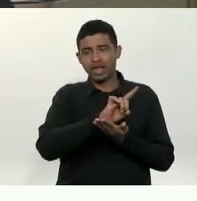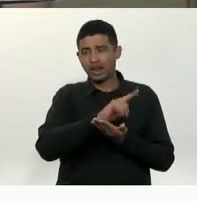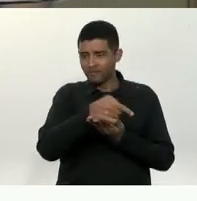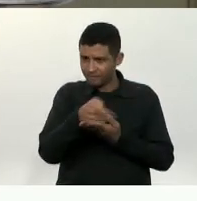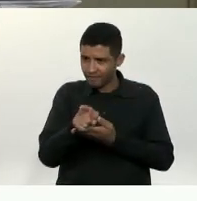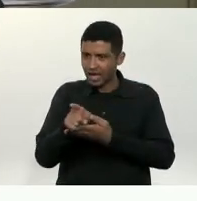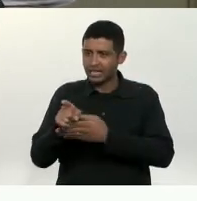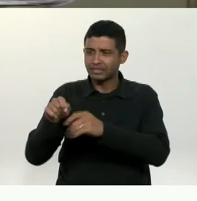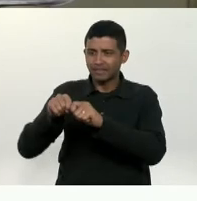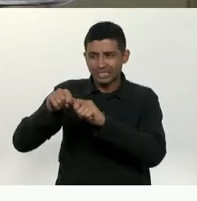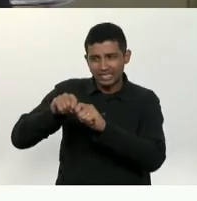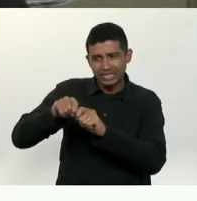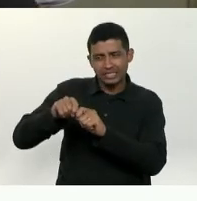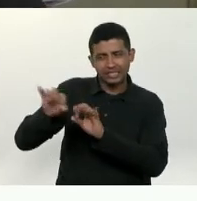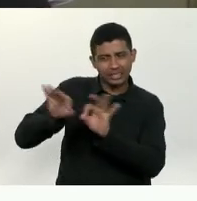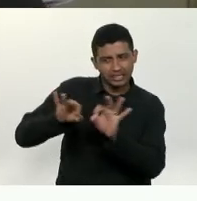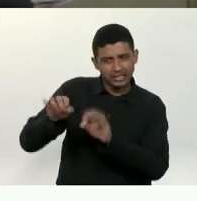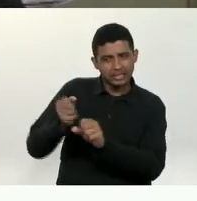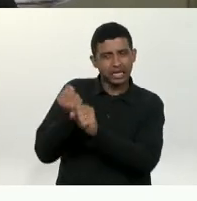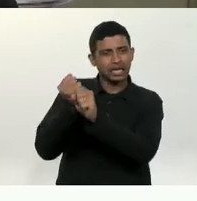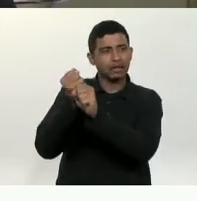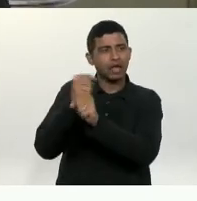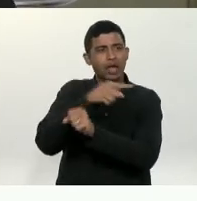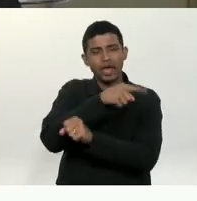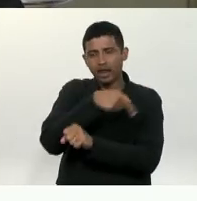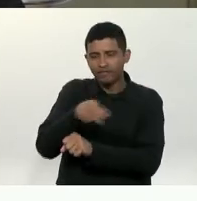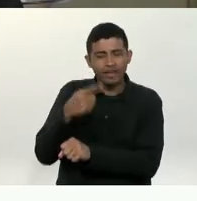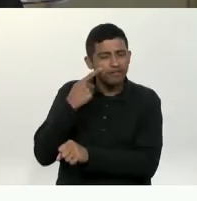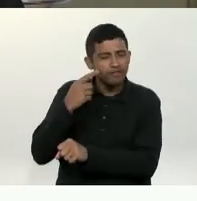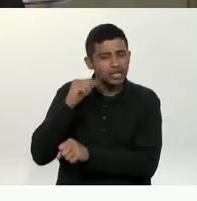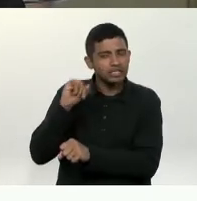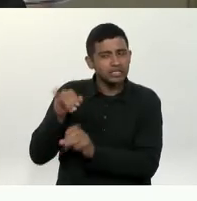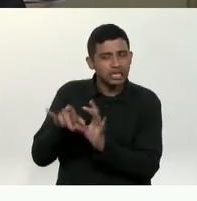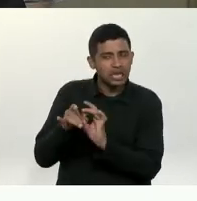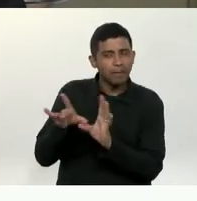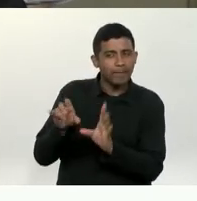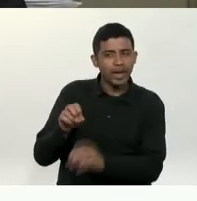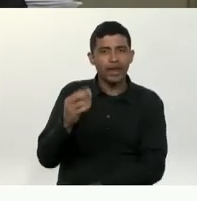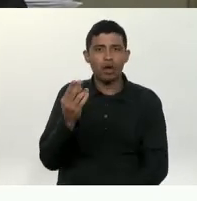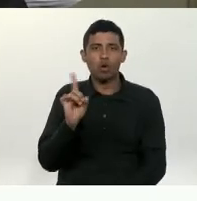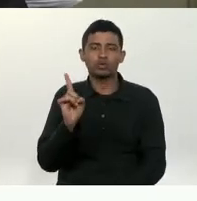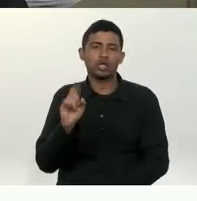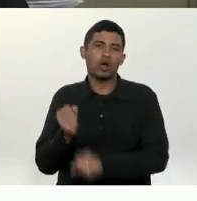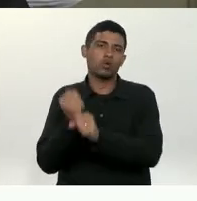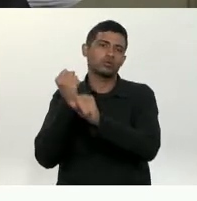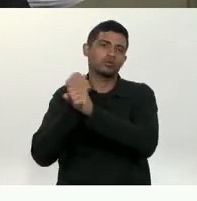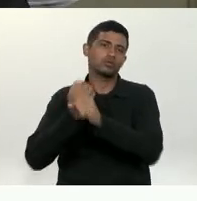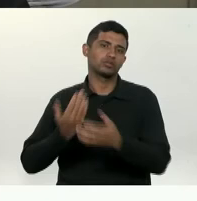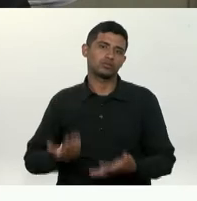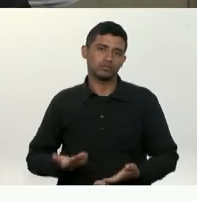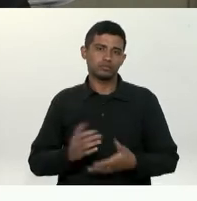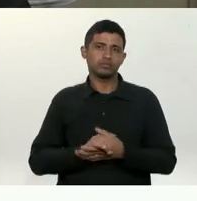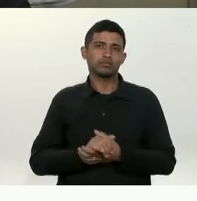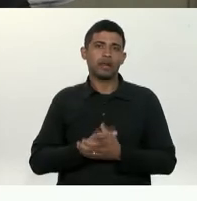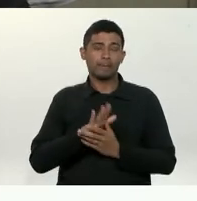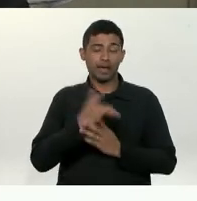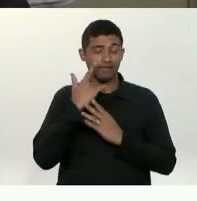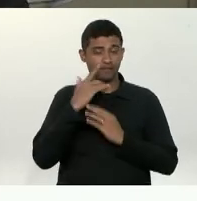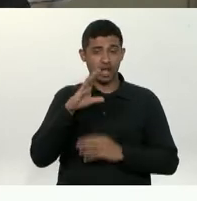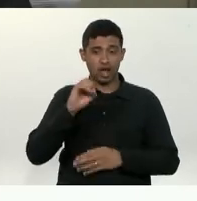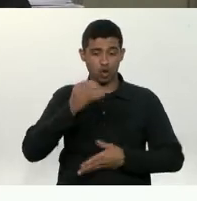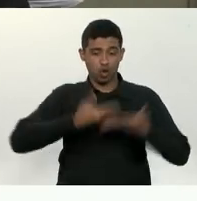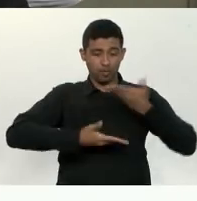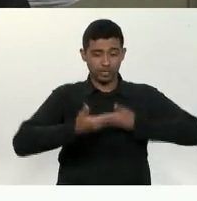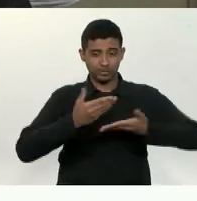que depender da SEG para estudo de viabilidade técnica, se ela vai autorizar ou não. Nessa nova modelagem de coparticipação, o posto de gasolina que